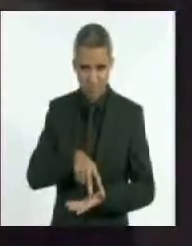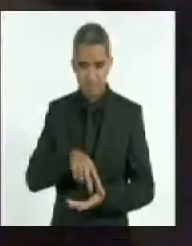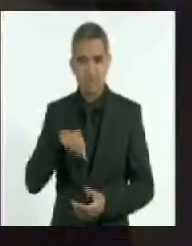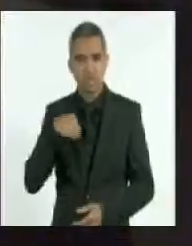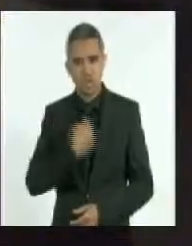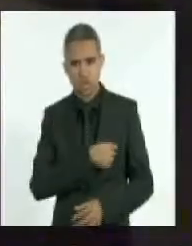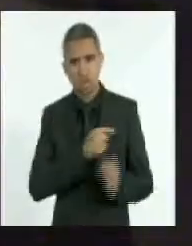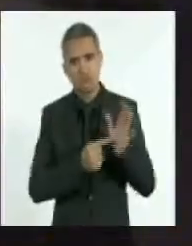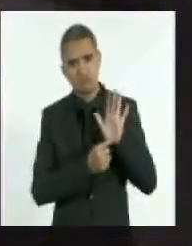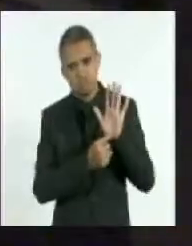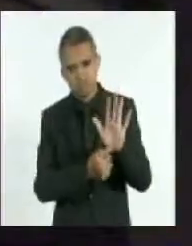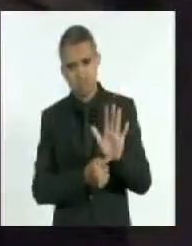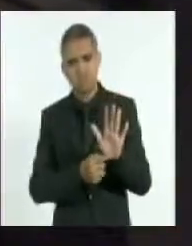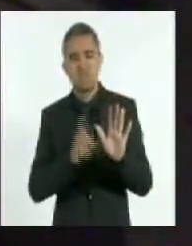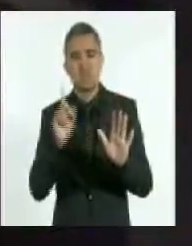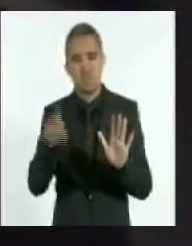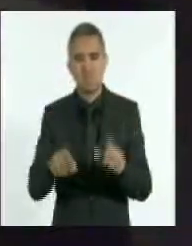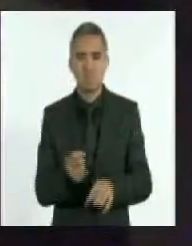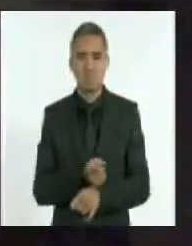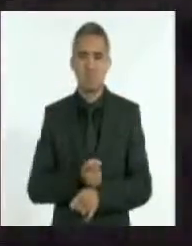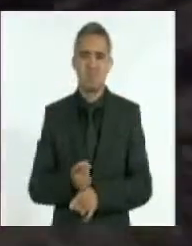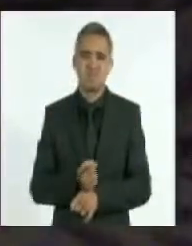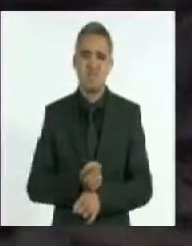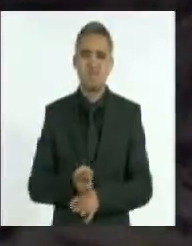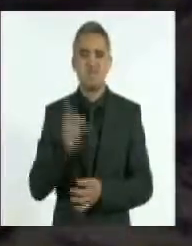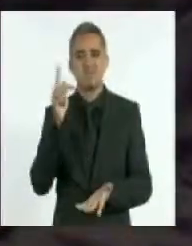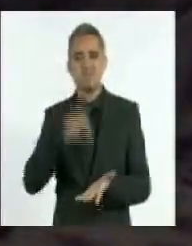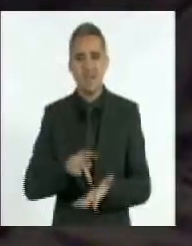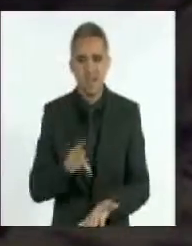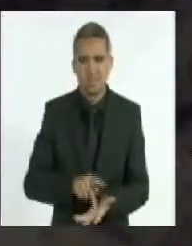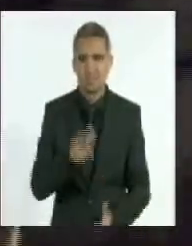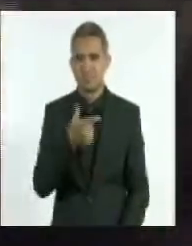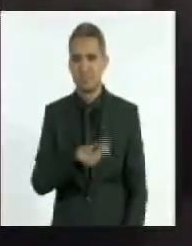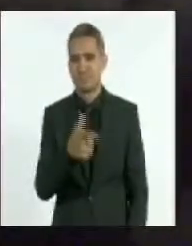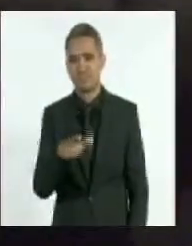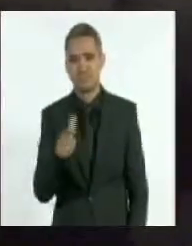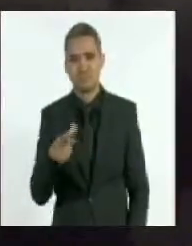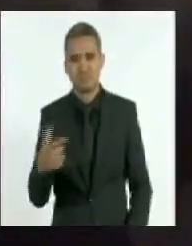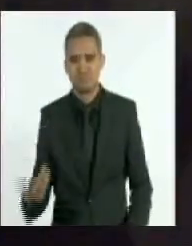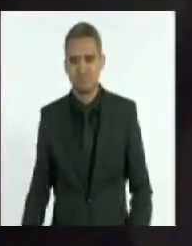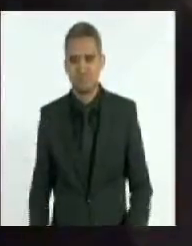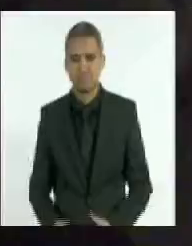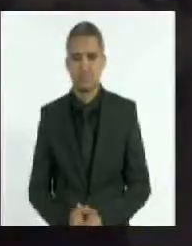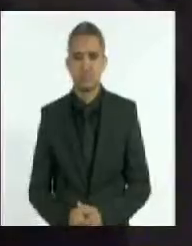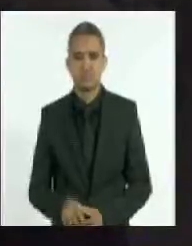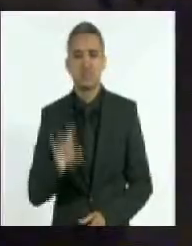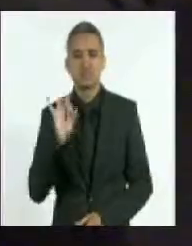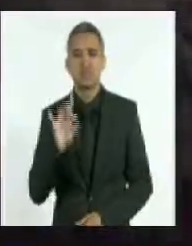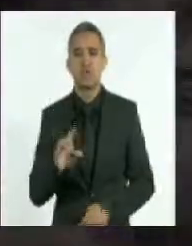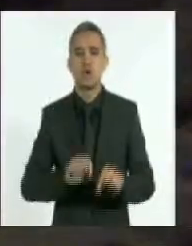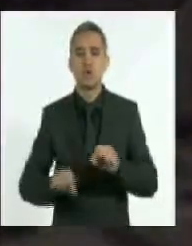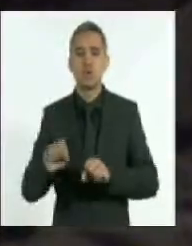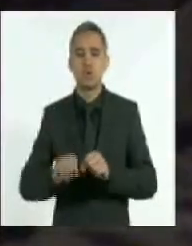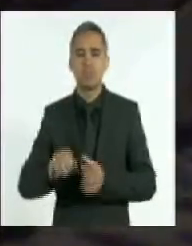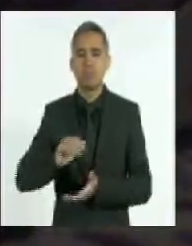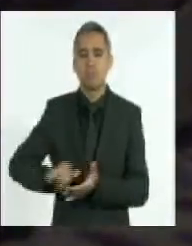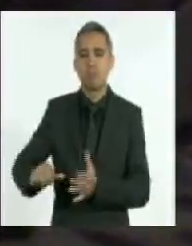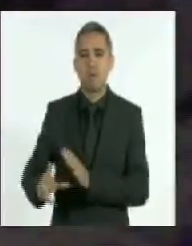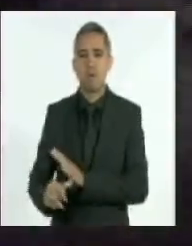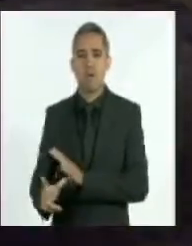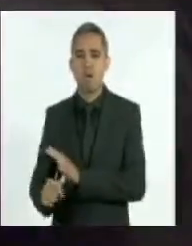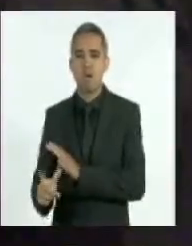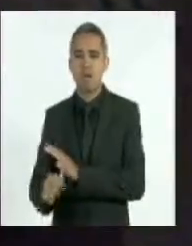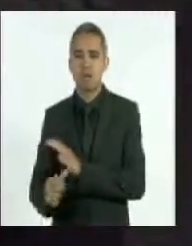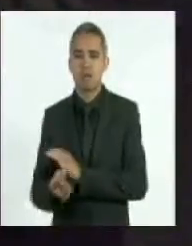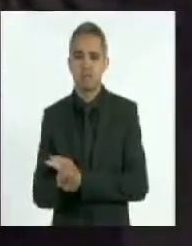uma farsa. Ela não existia. Ela era um estelionato eleitoral.